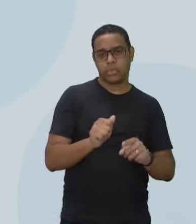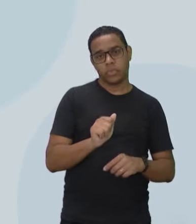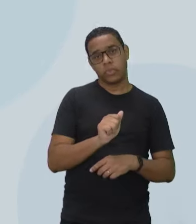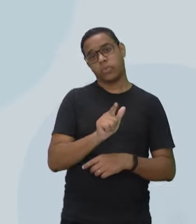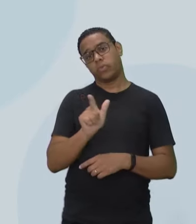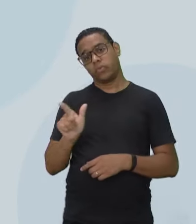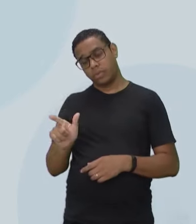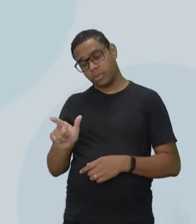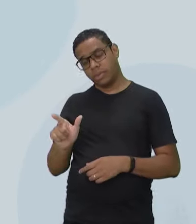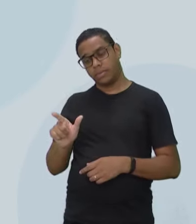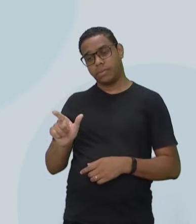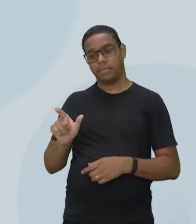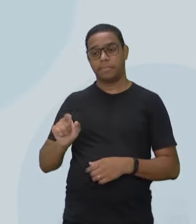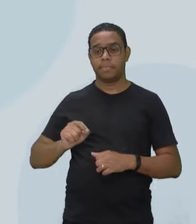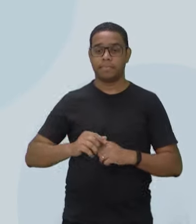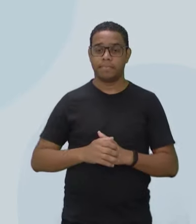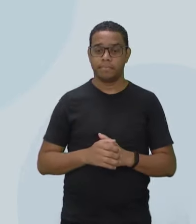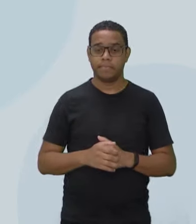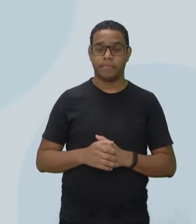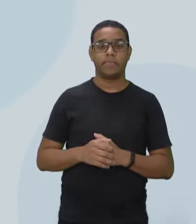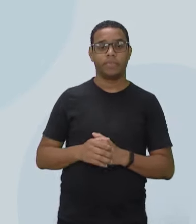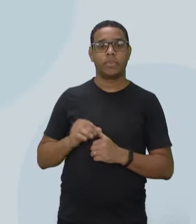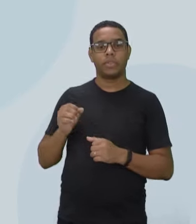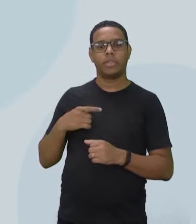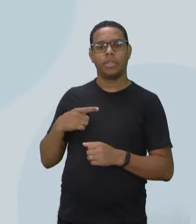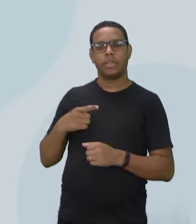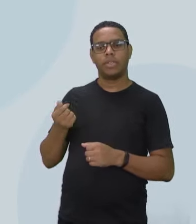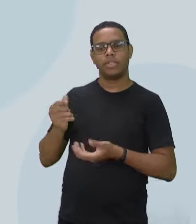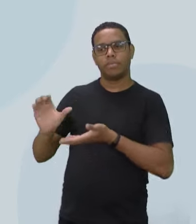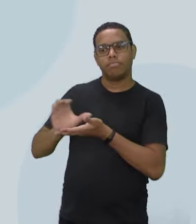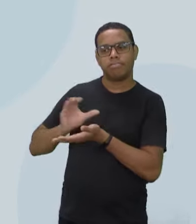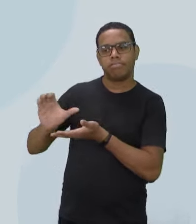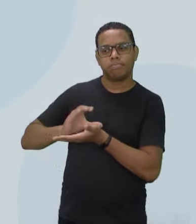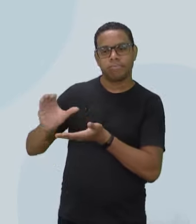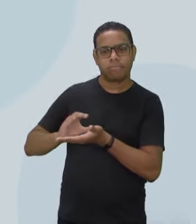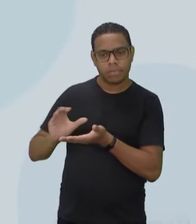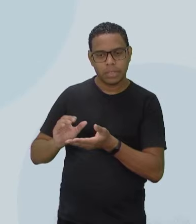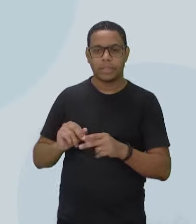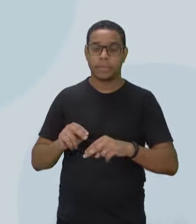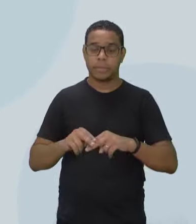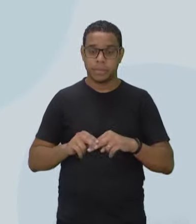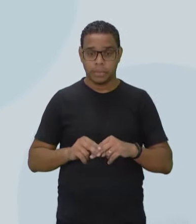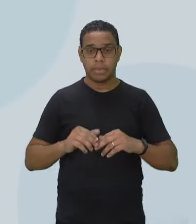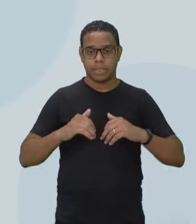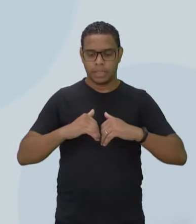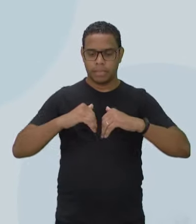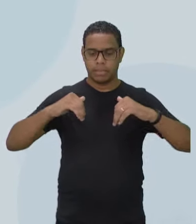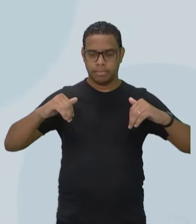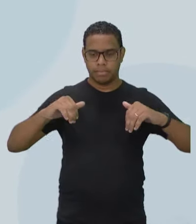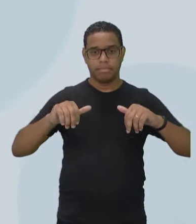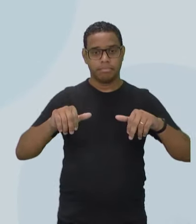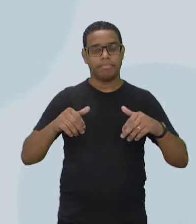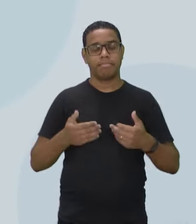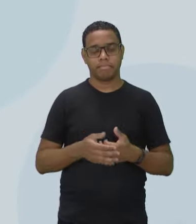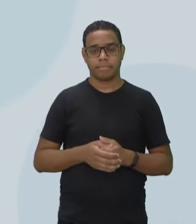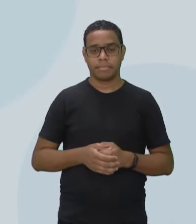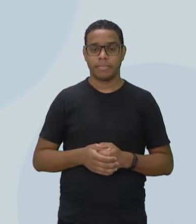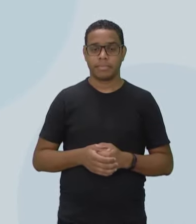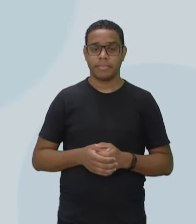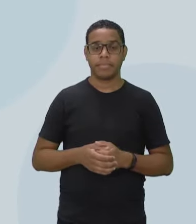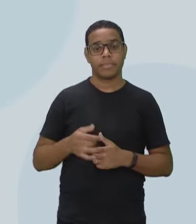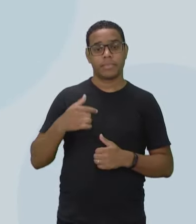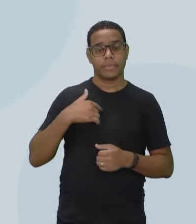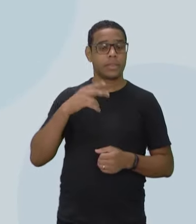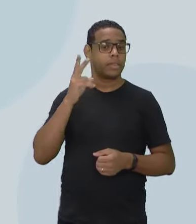a gente, do que bônus que a gente recebe, por isso que ela está bem divididinha aí. Então, que eu